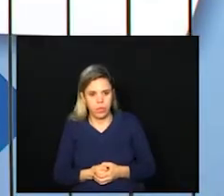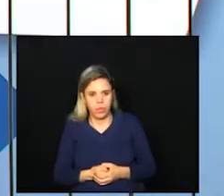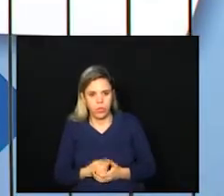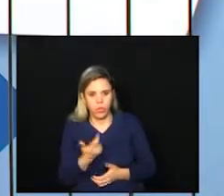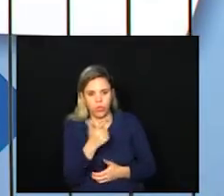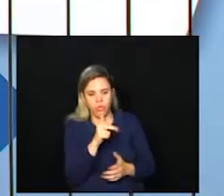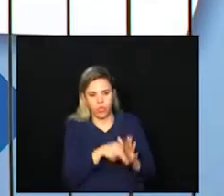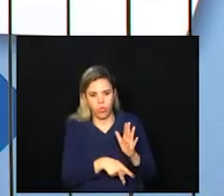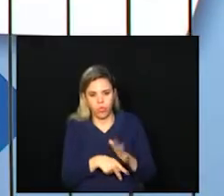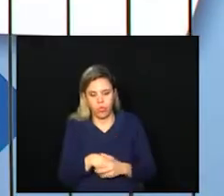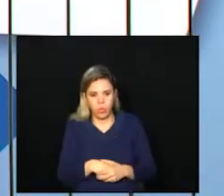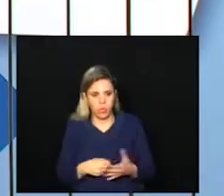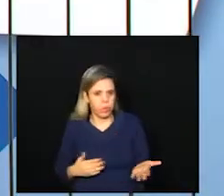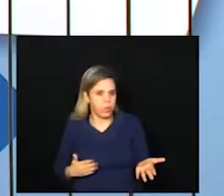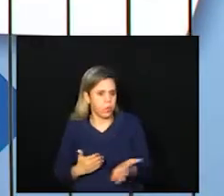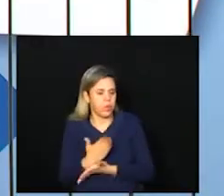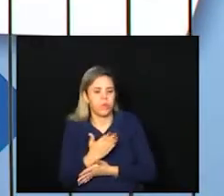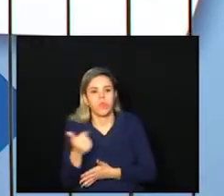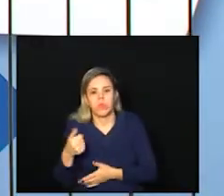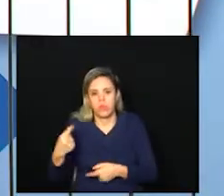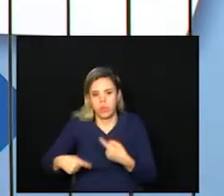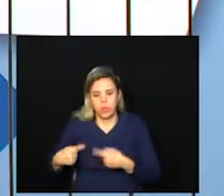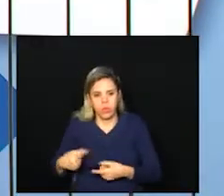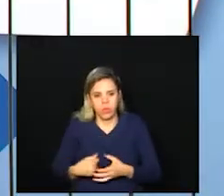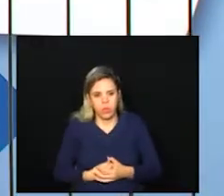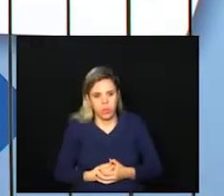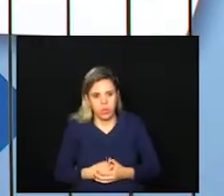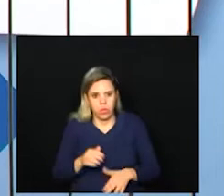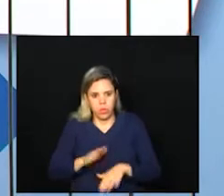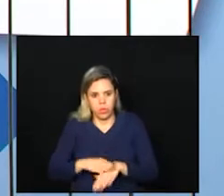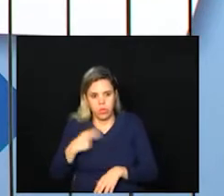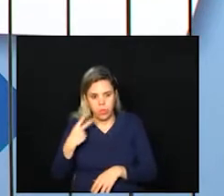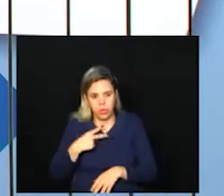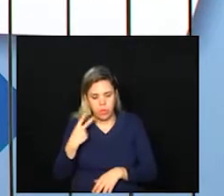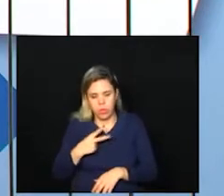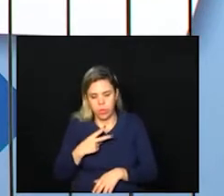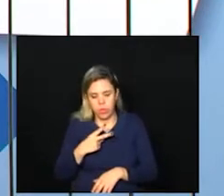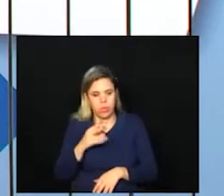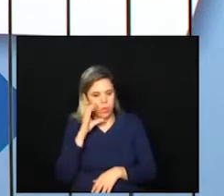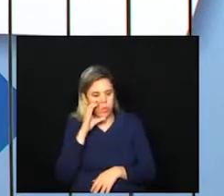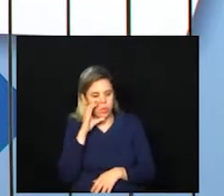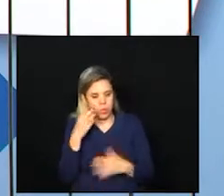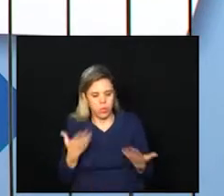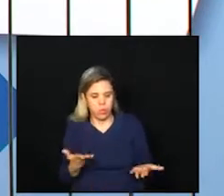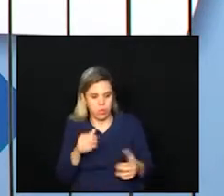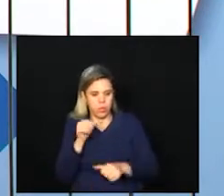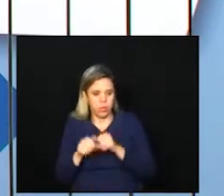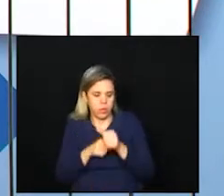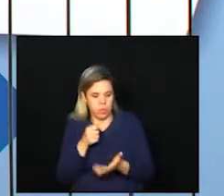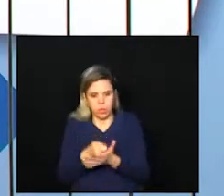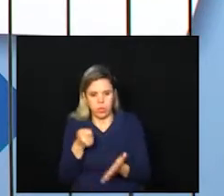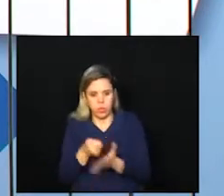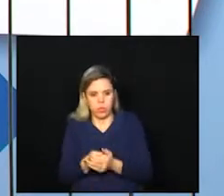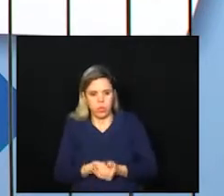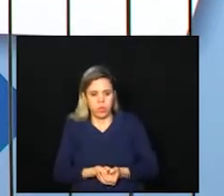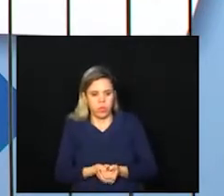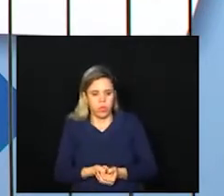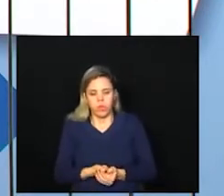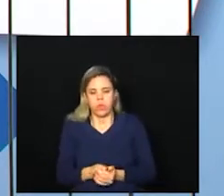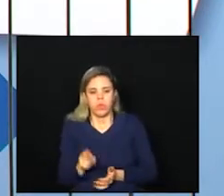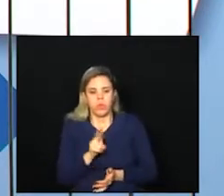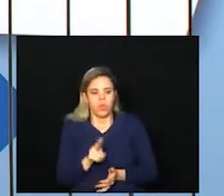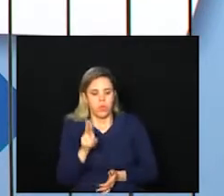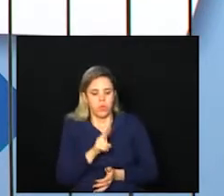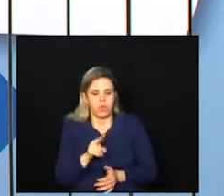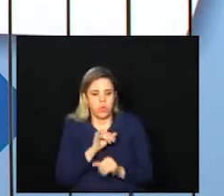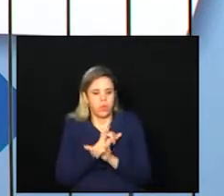Outro projeto aprovado em primeira discussão é de autoria do vereador Luiz Cirilo, que torna obrigatória a utilização